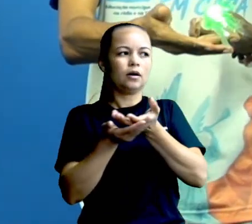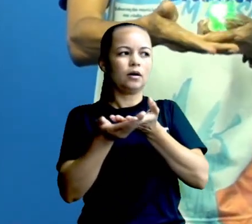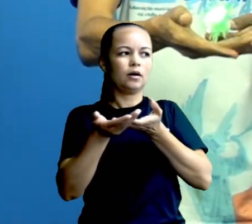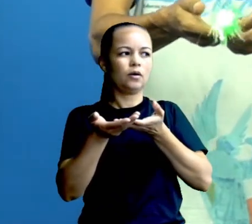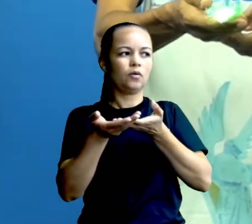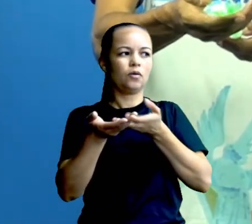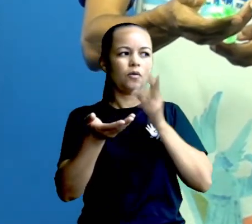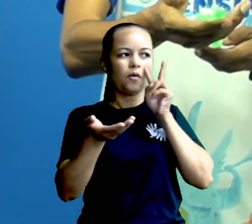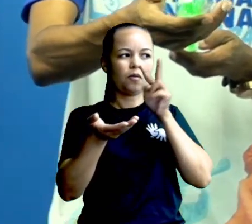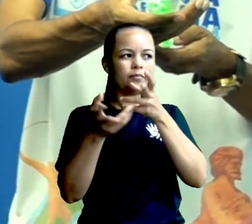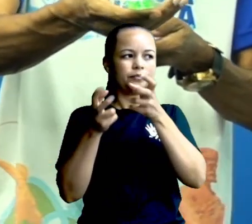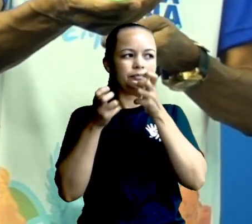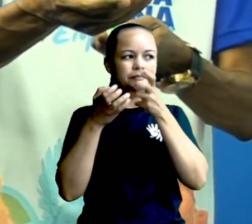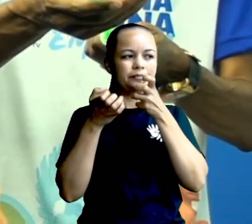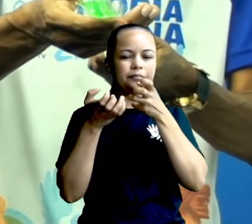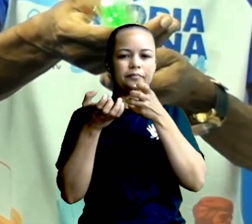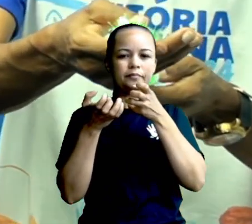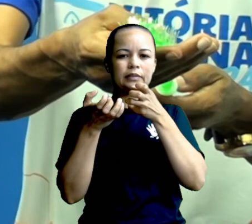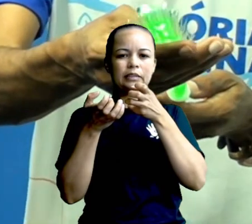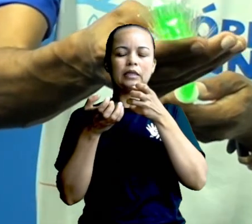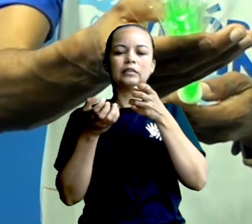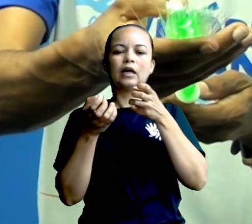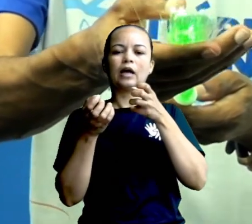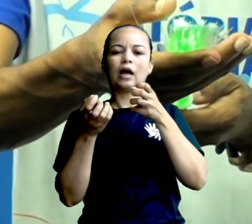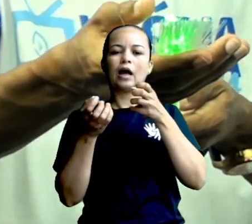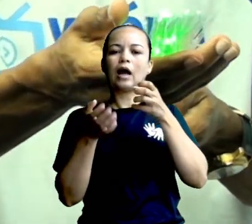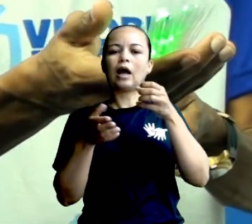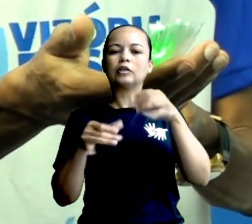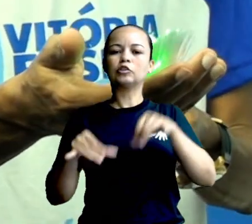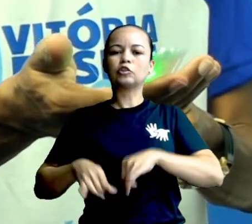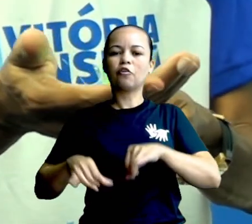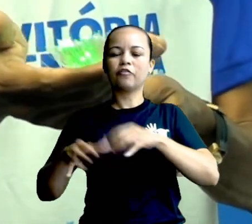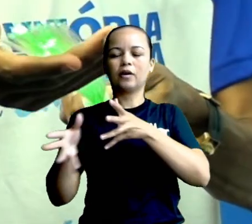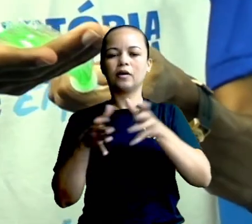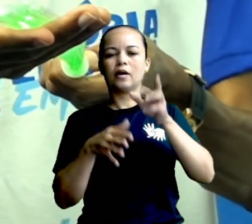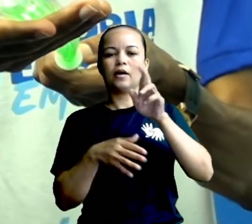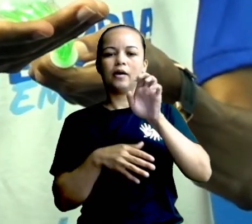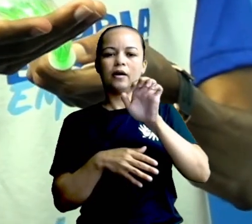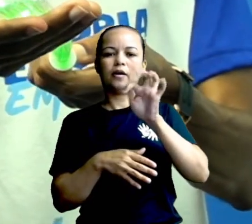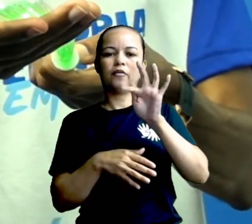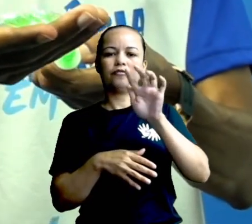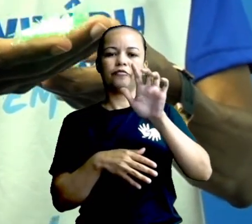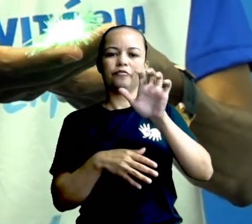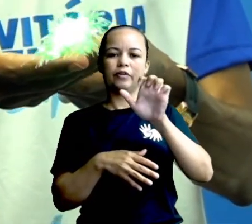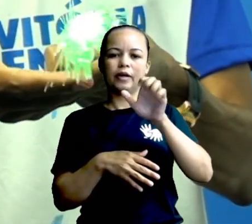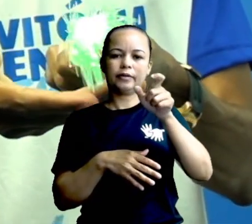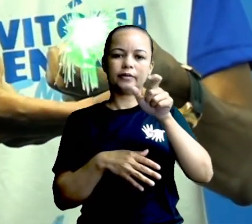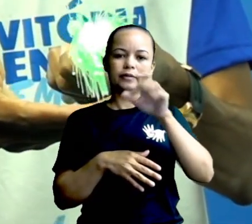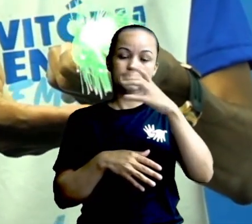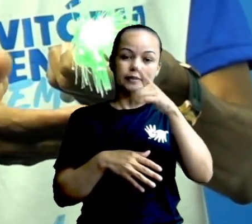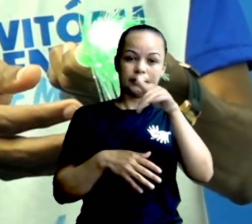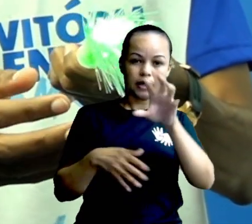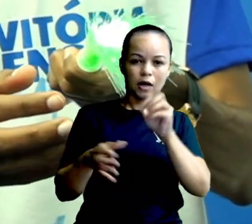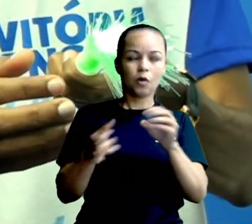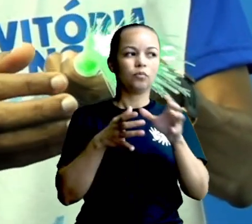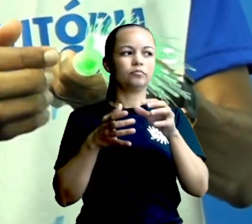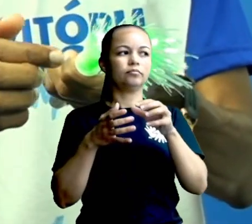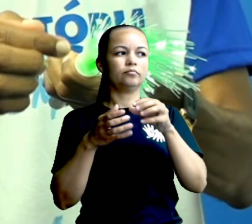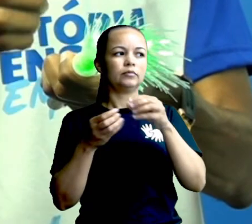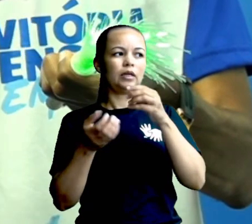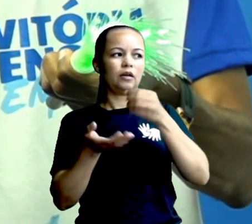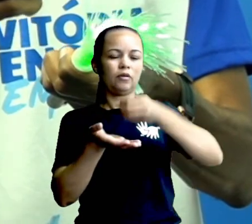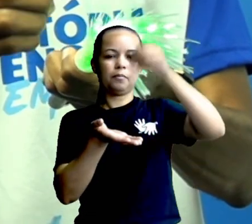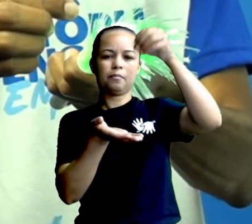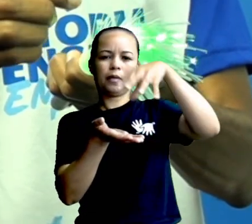visualizar direitinho aí, então chega mais perto para vocês verem aí. Ó, tá vendo aqui? Sofrendo uma reflexão. Então o que está acontecendo aqui, professor? A luz